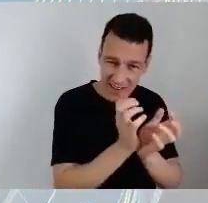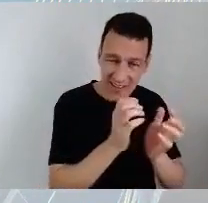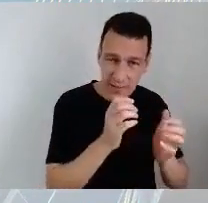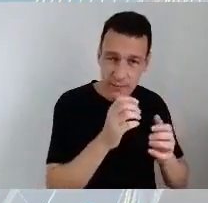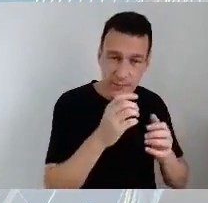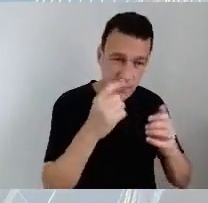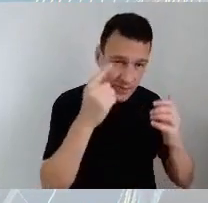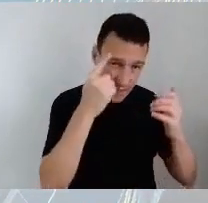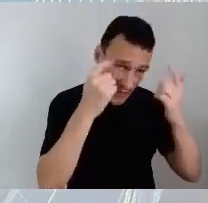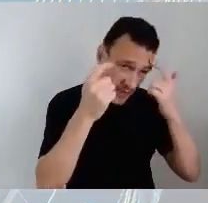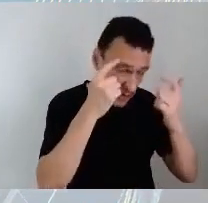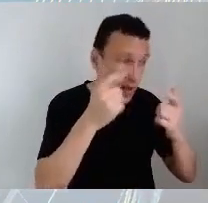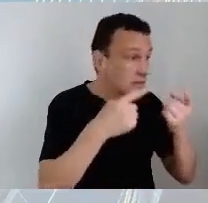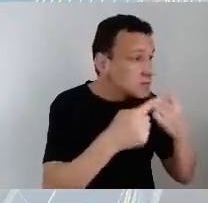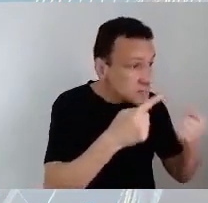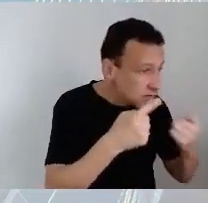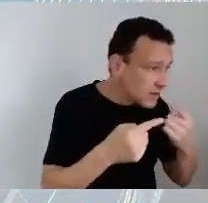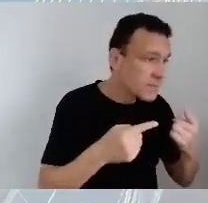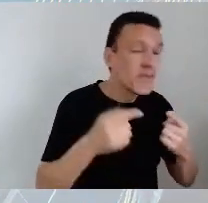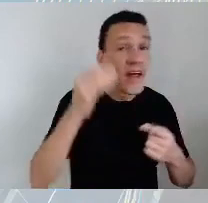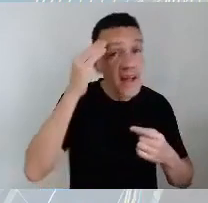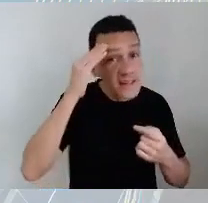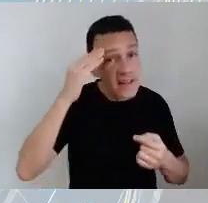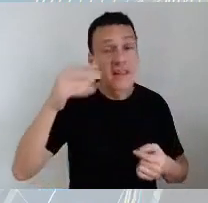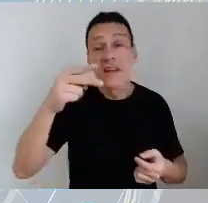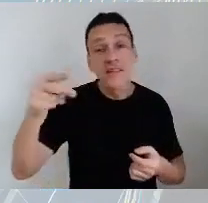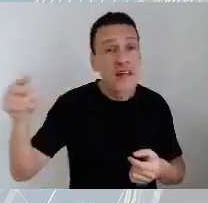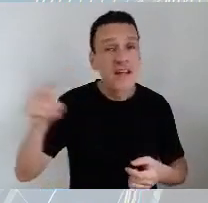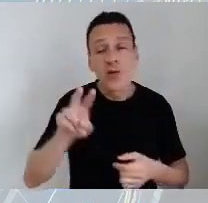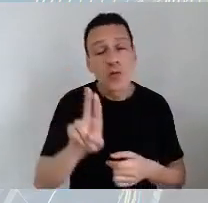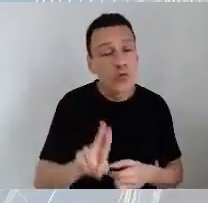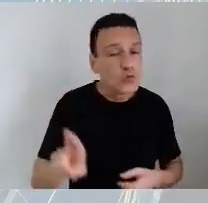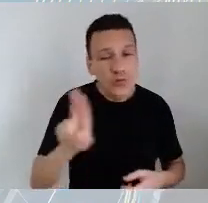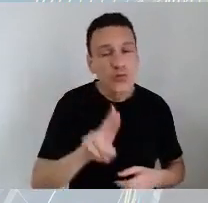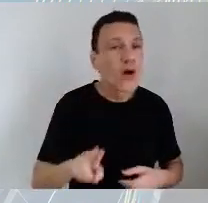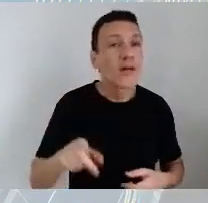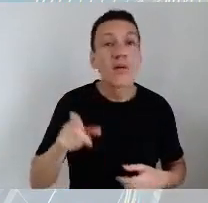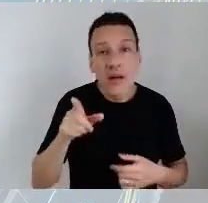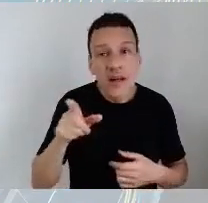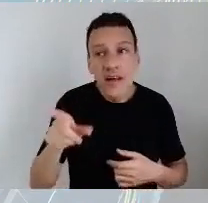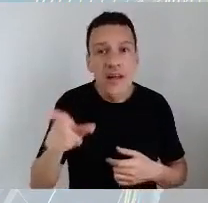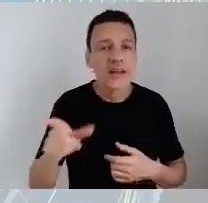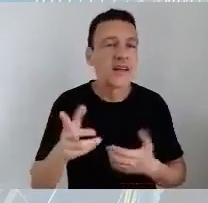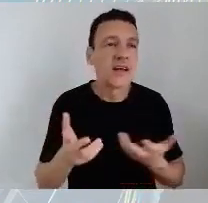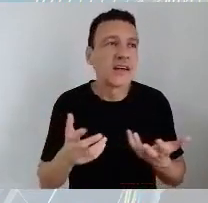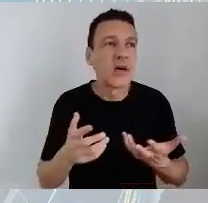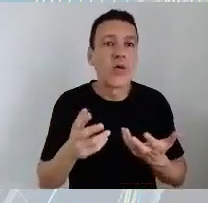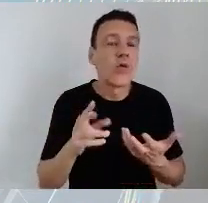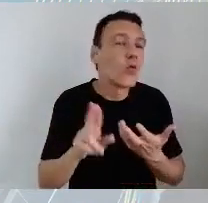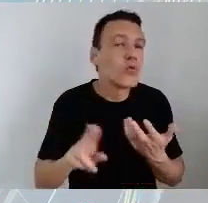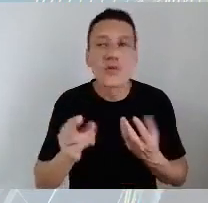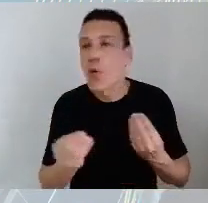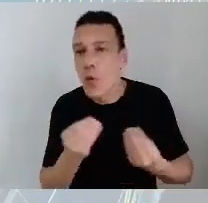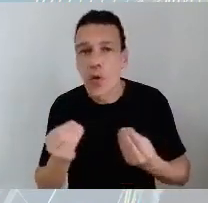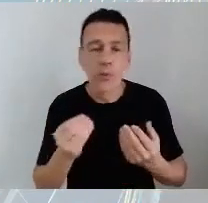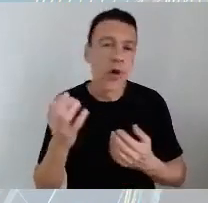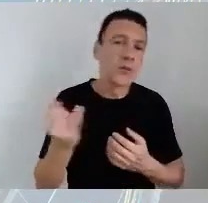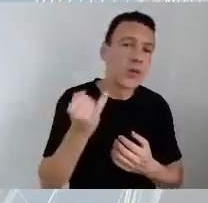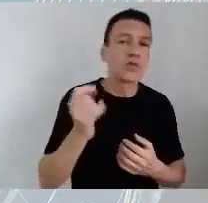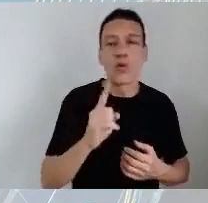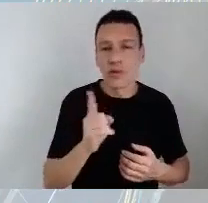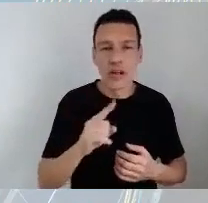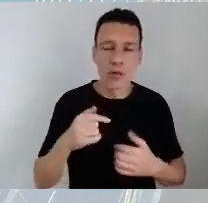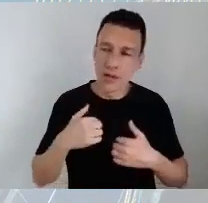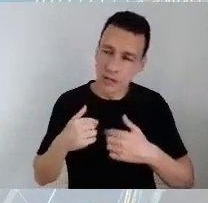para entender em quais momentos seriam mais interessantes de vocês extraírem dados. E pensando que não é uma receita